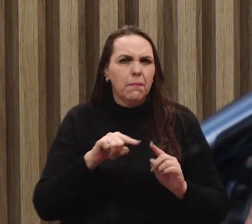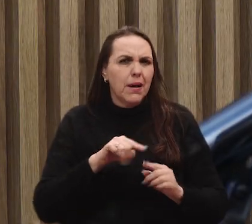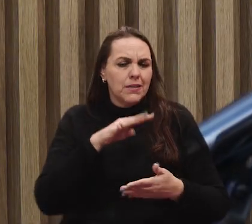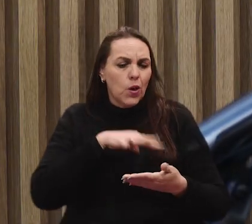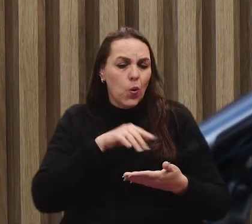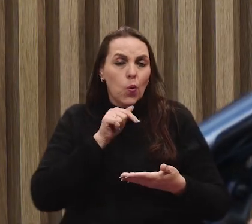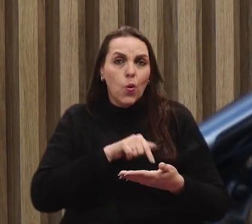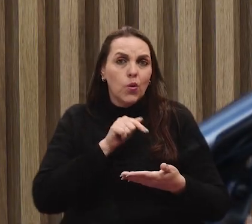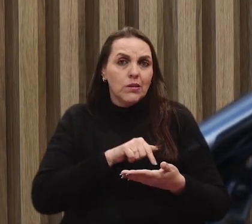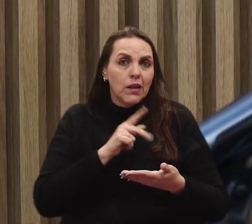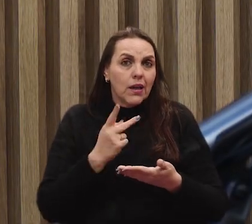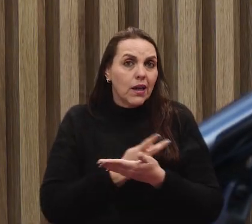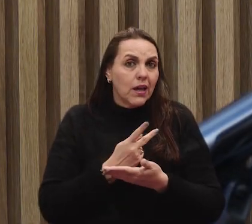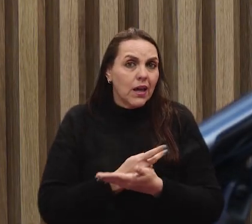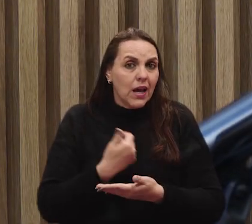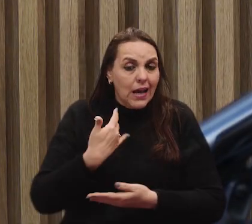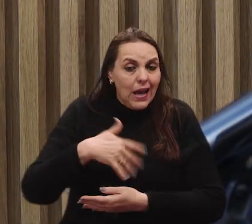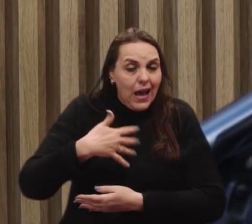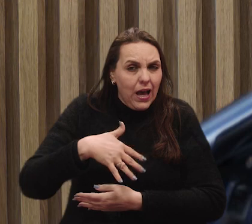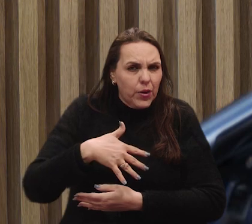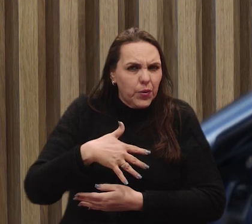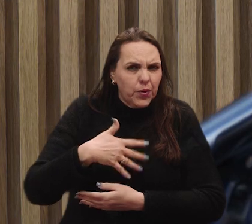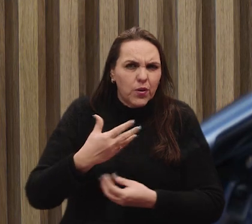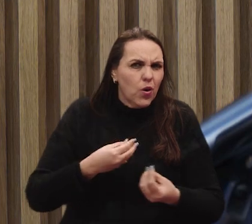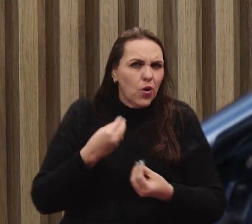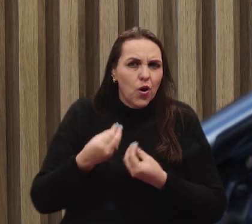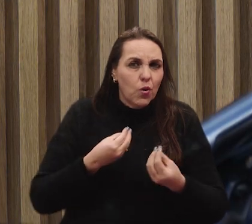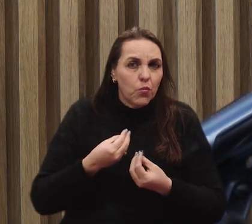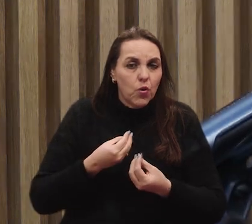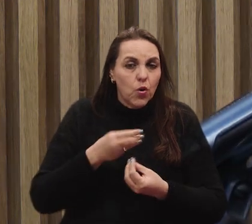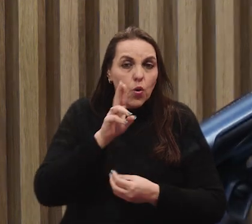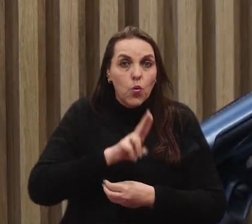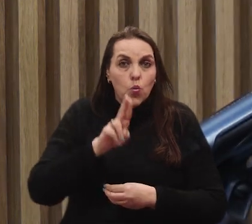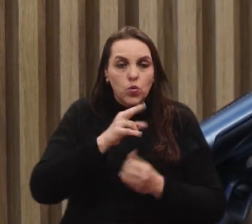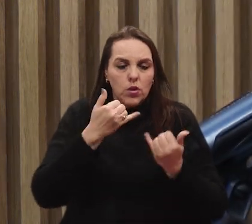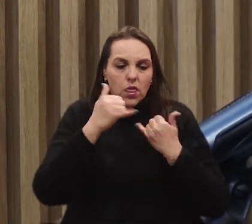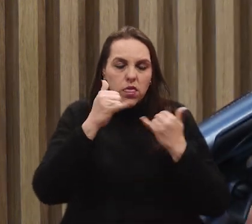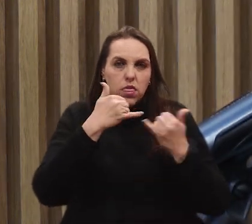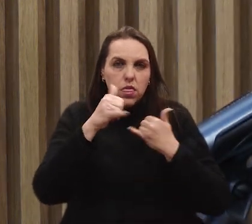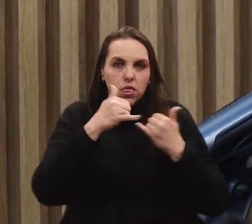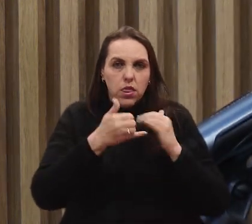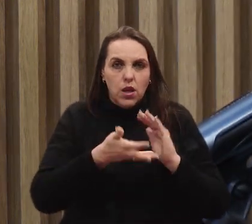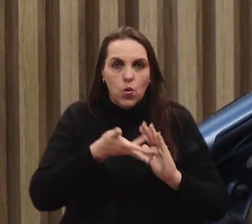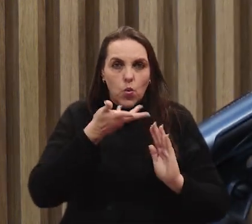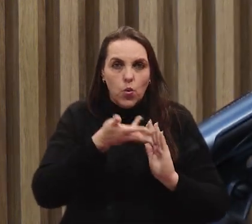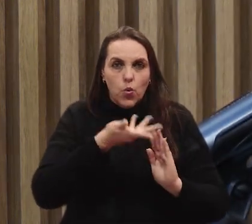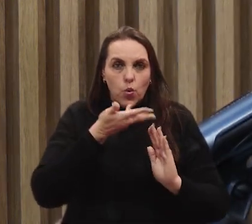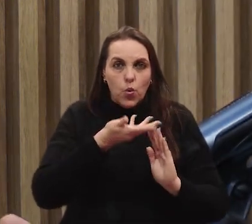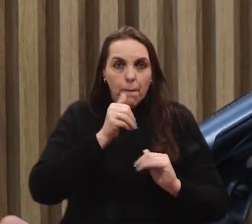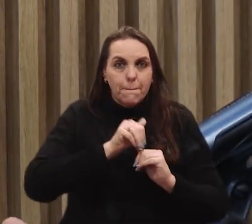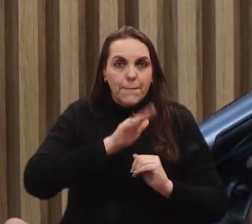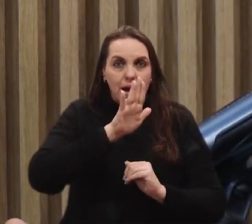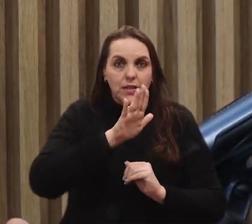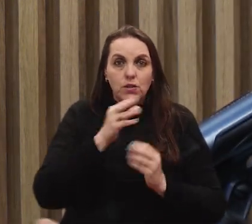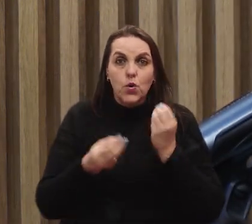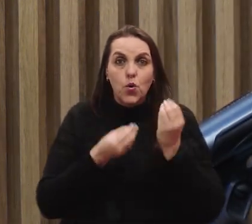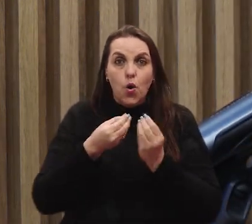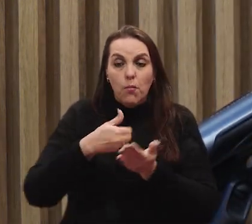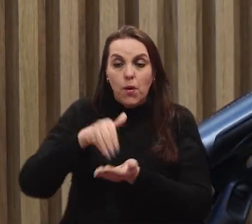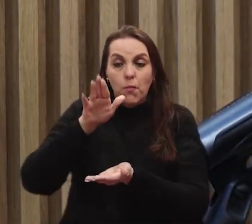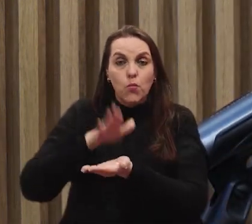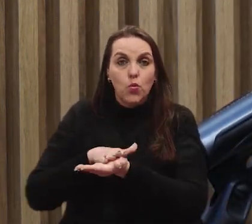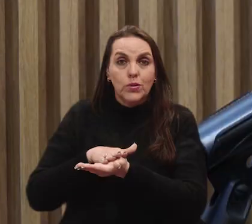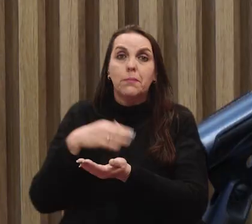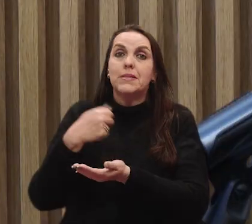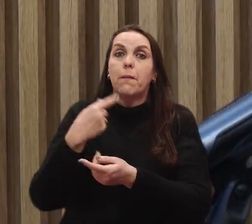esta conta com valor alto é porque o consumo de energia foi maior. Então, Para nós aplicar uma penalidade,